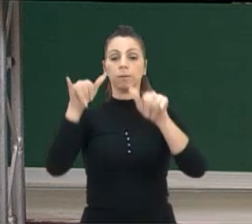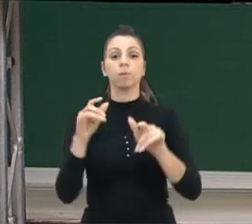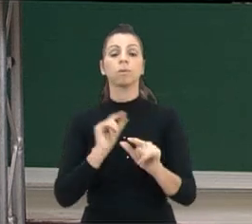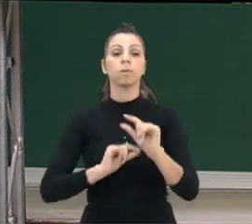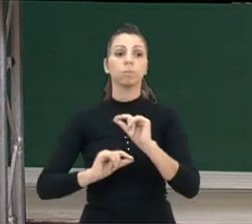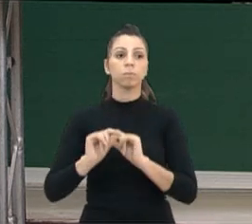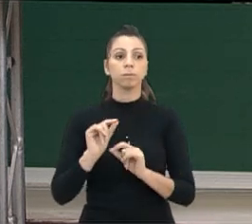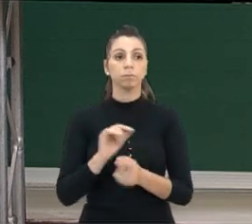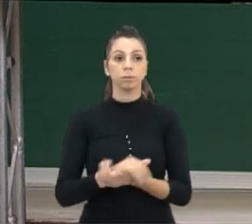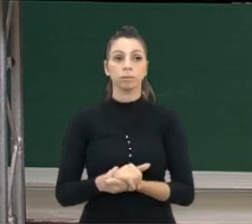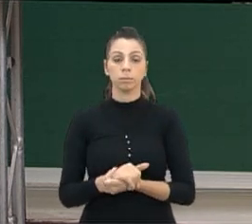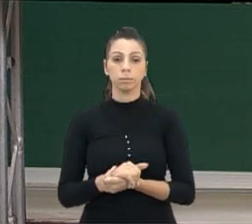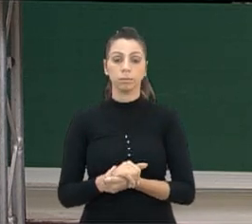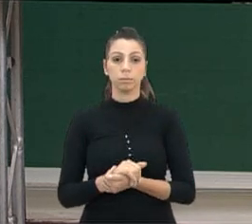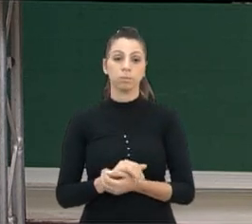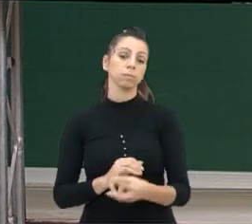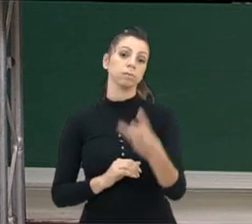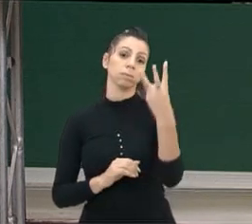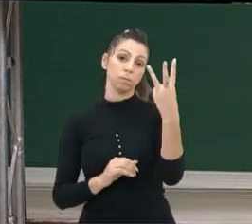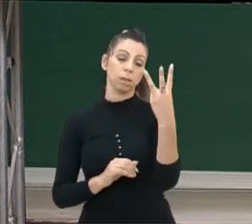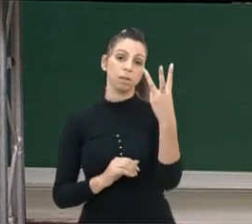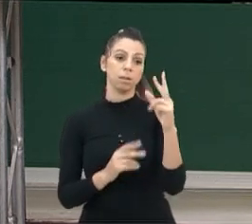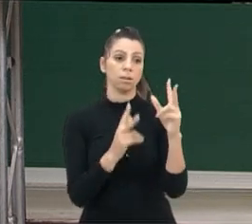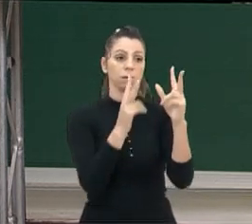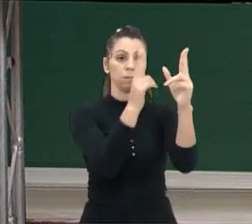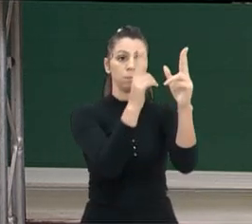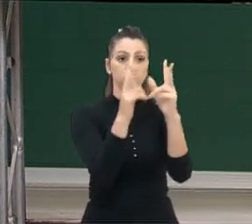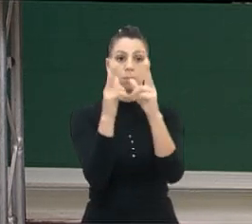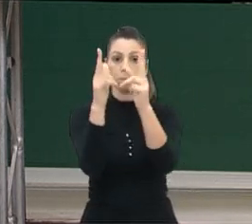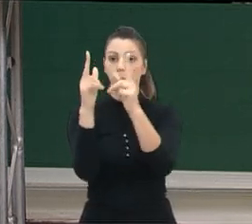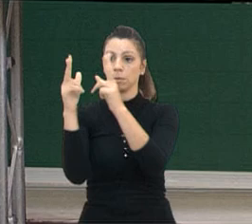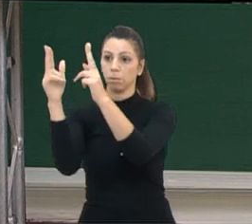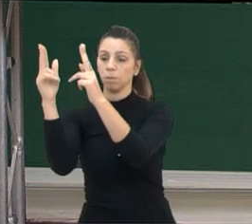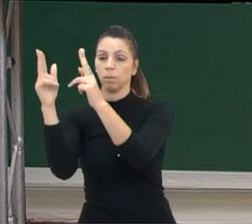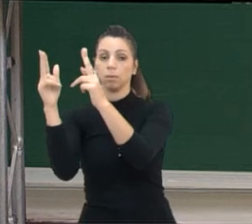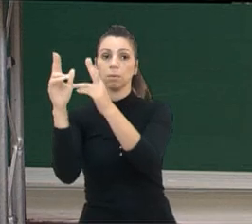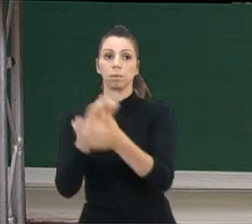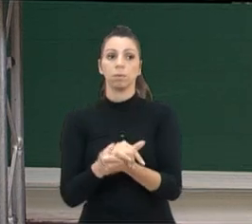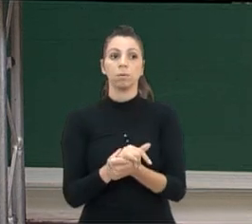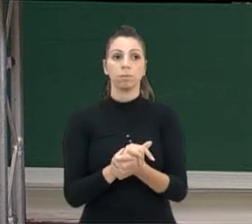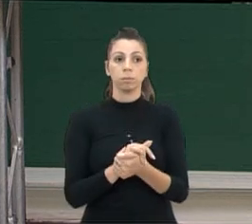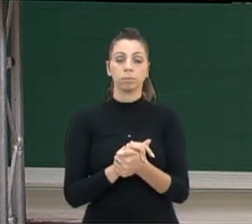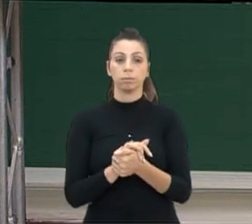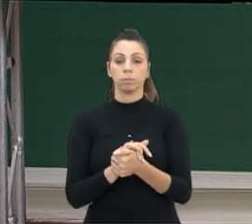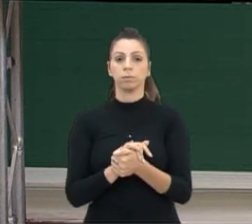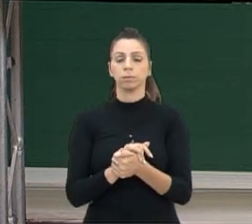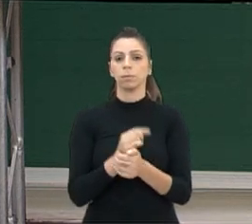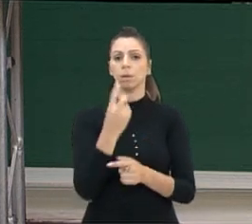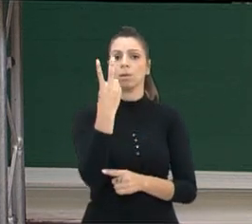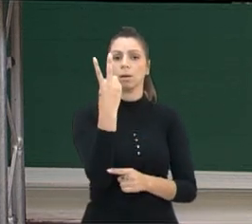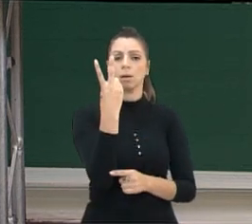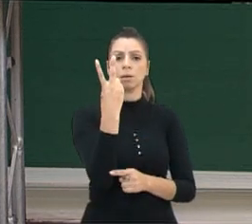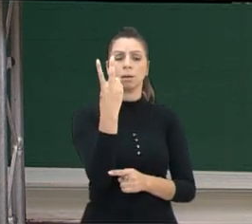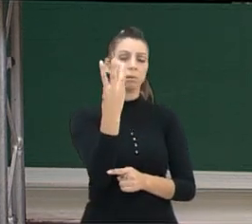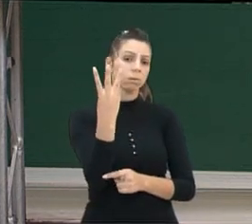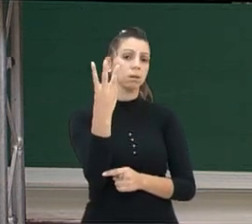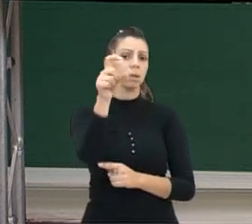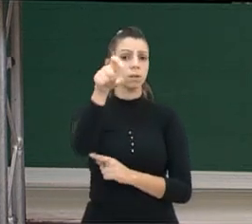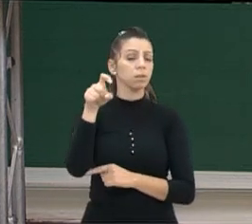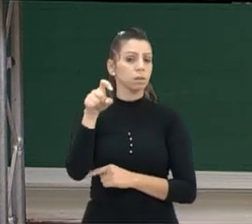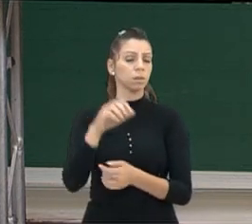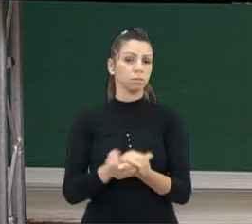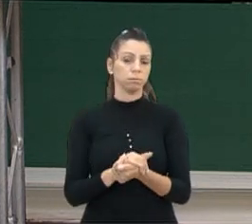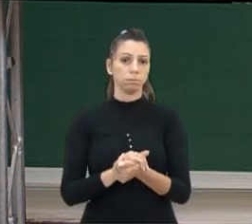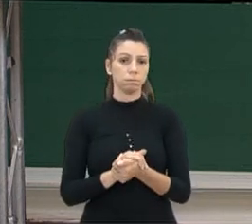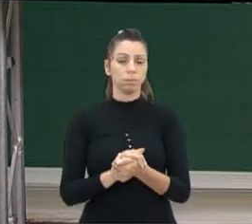Tirei mais 1, 4, me sobra 3x. Então, me sobra só esse pedacinho aqui. É como se eu pegasse uma tesoura e recortasse fora aqui